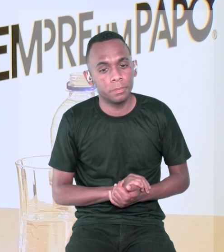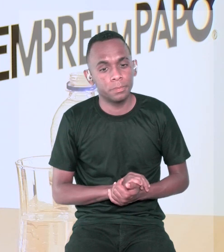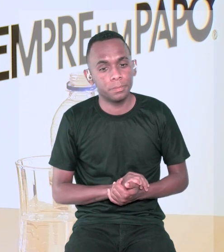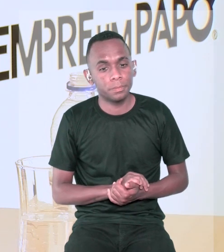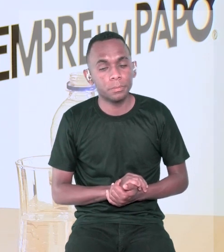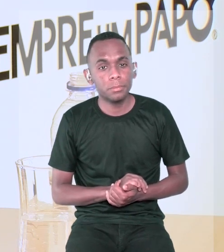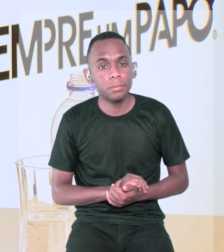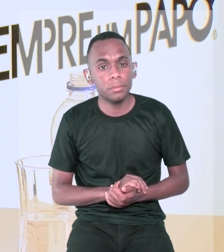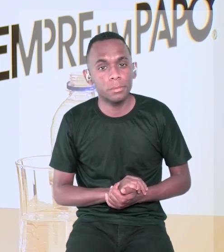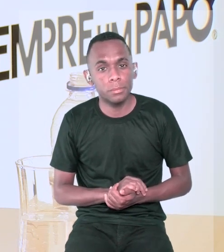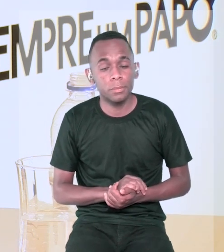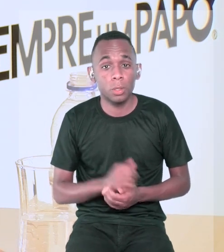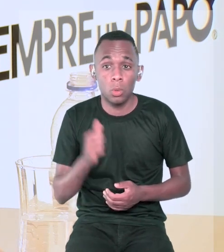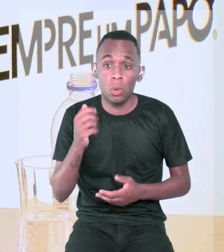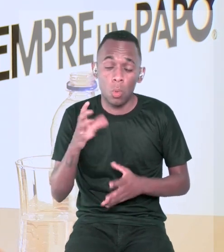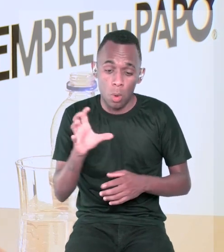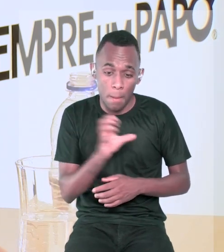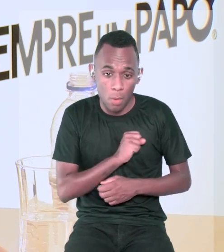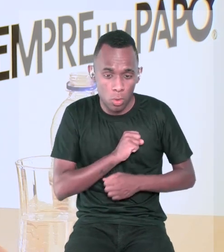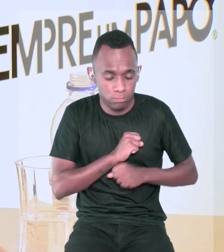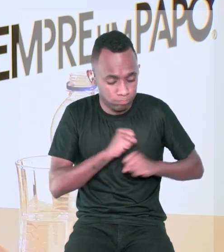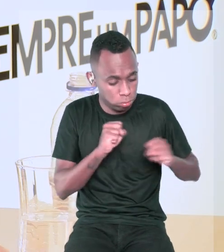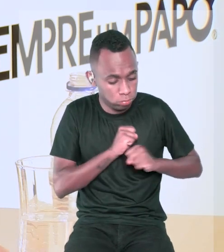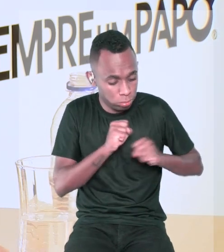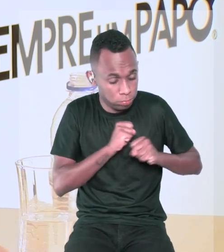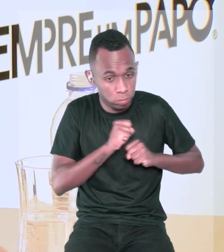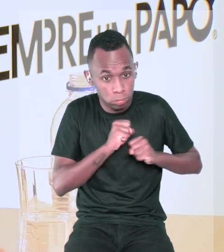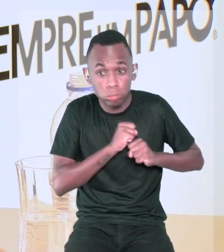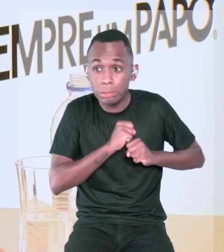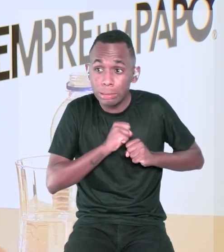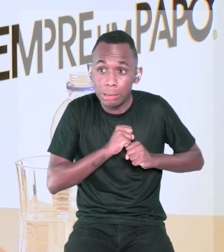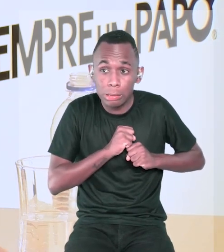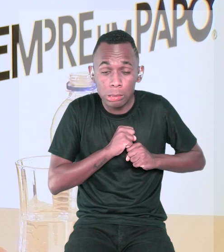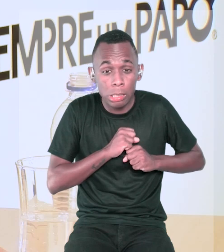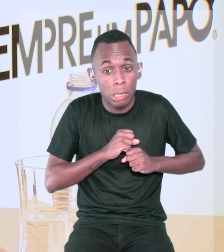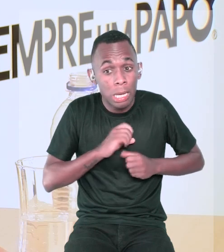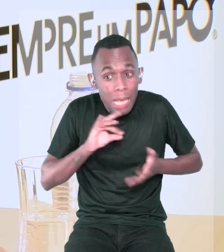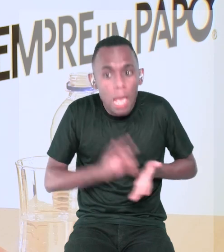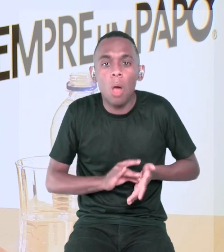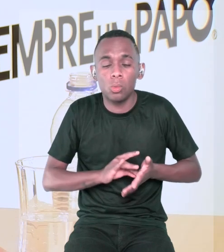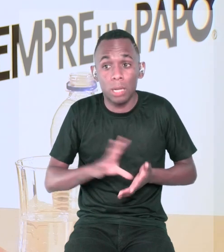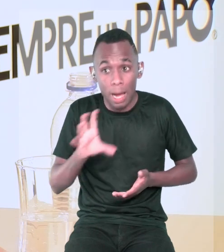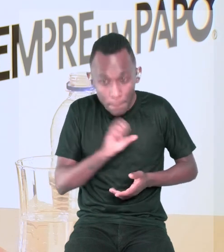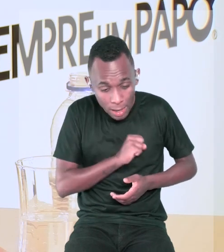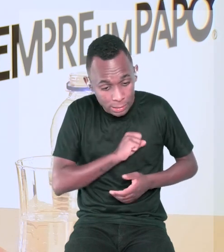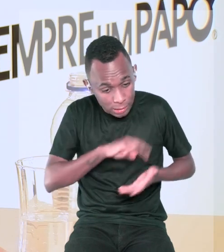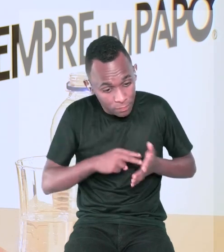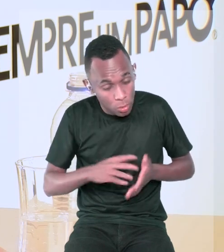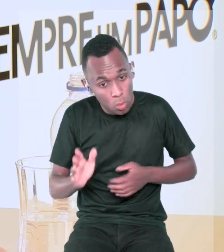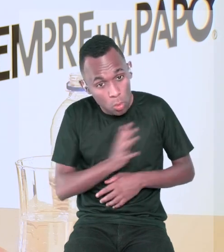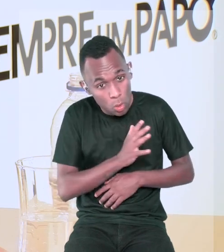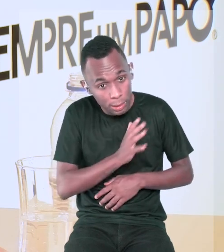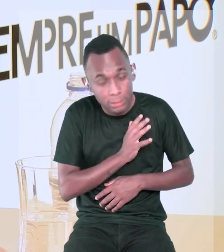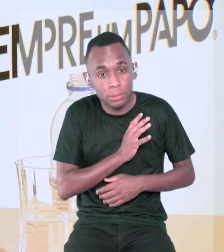O amor pulsa e faz viver como o coração. Quem ama, ama de coração.